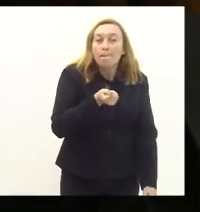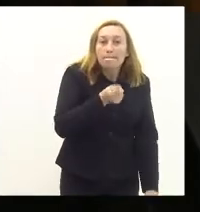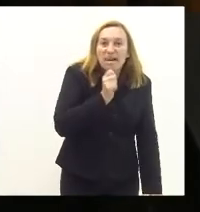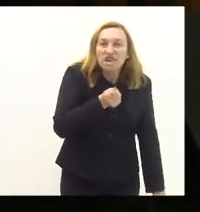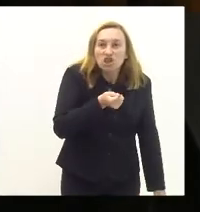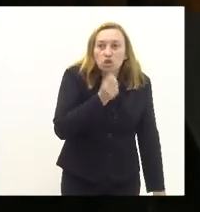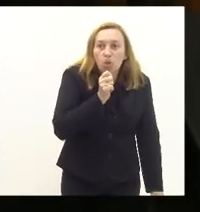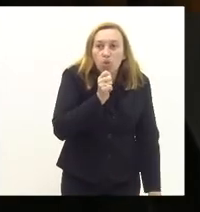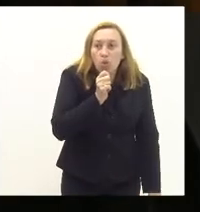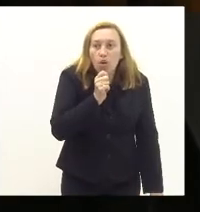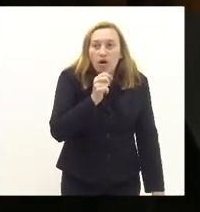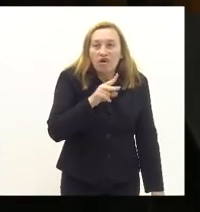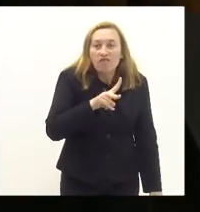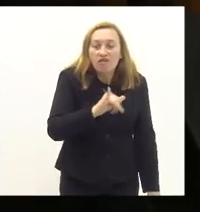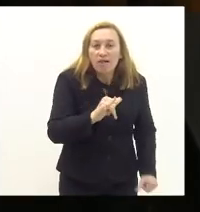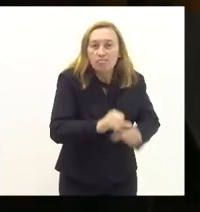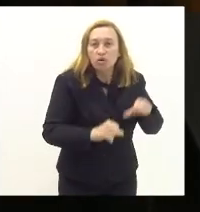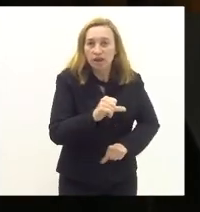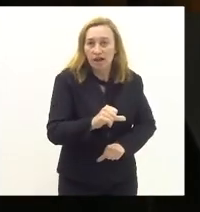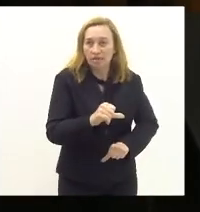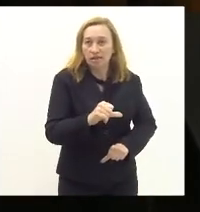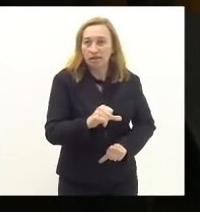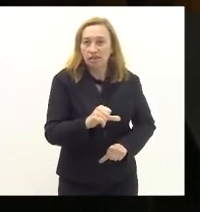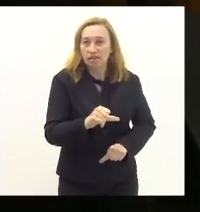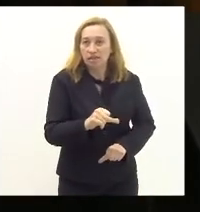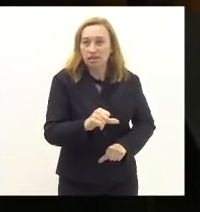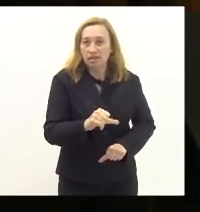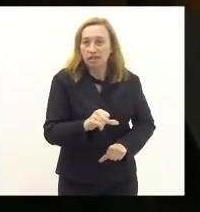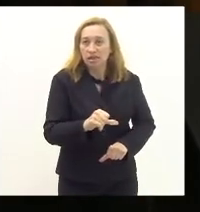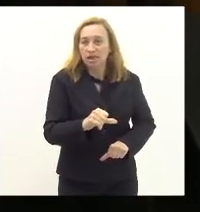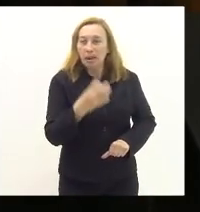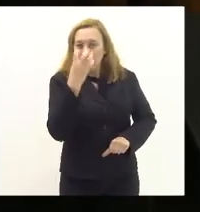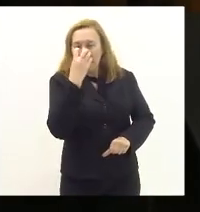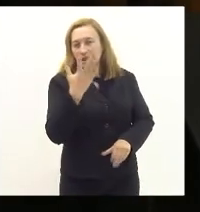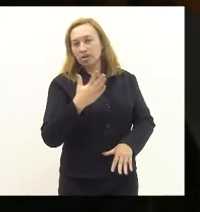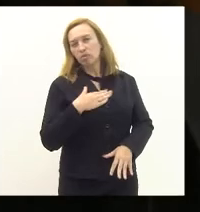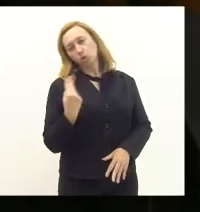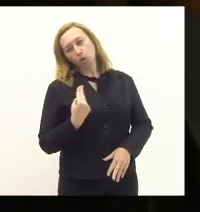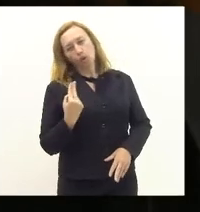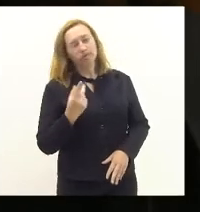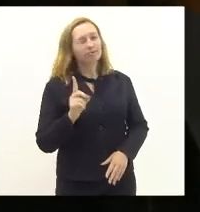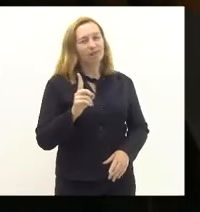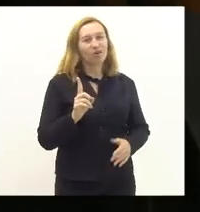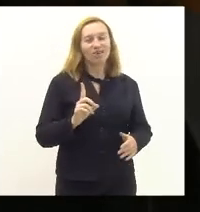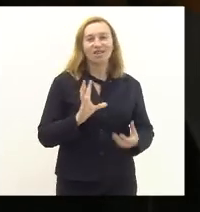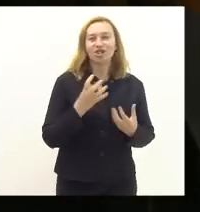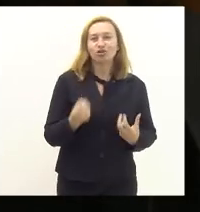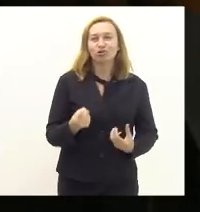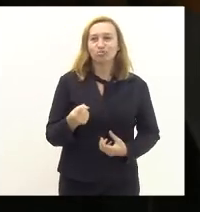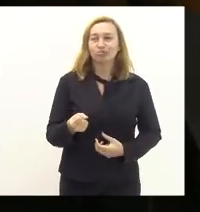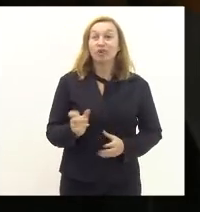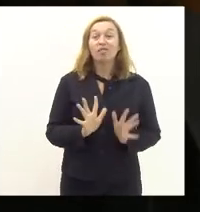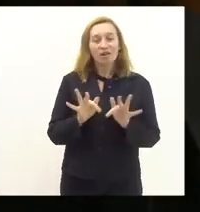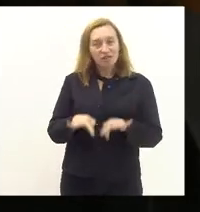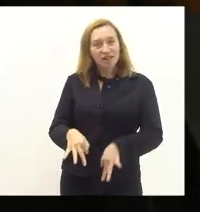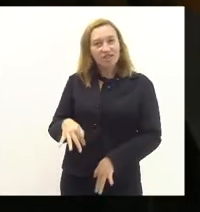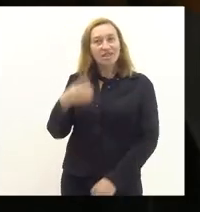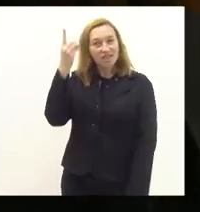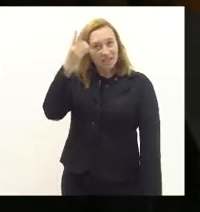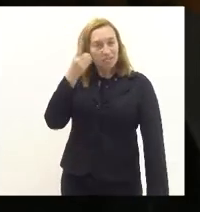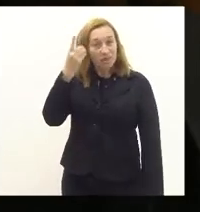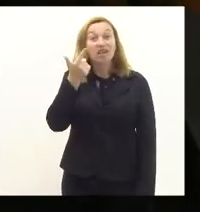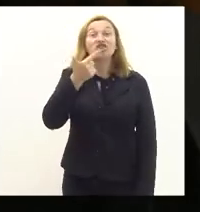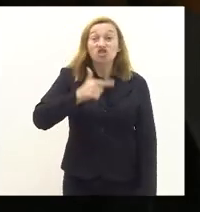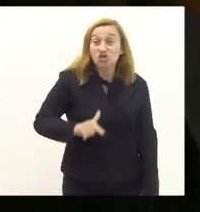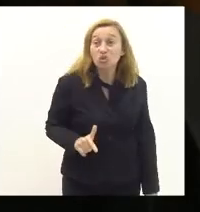ninguém vai mudar. E baixaria com o meu nome também não. Para finalizar, deputada, mais